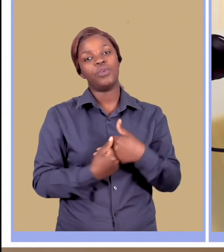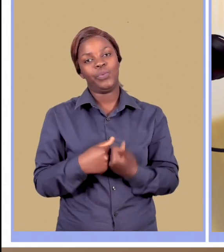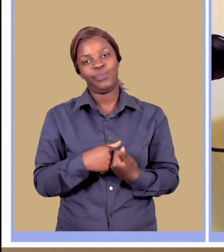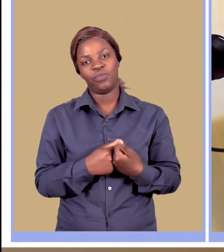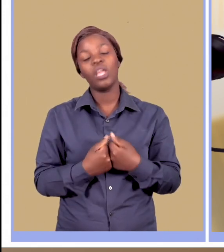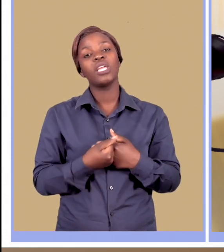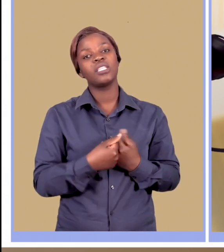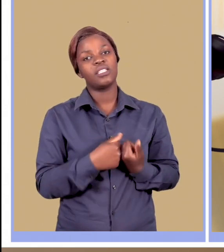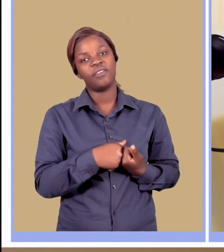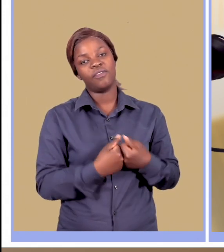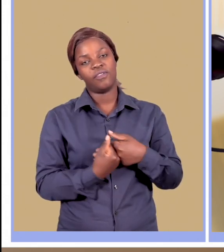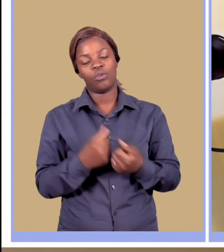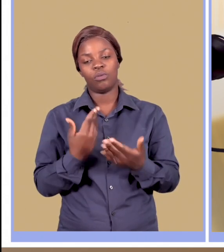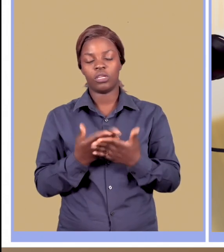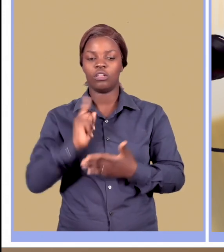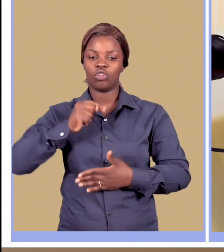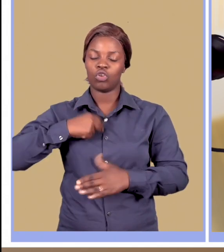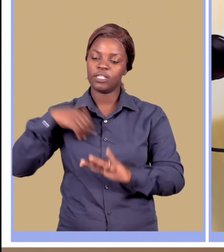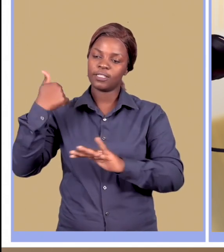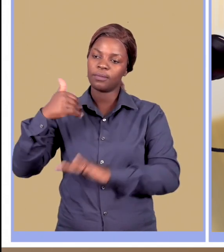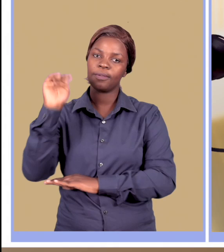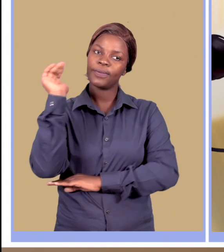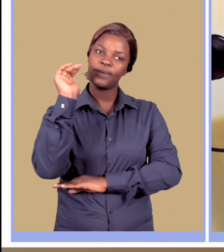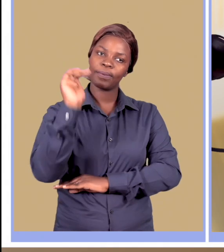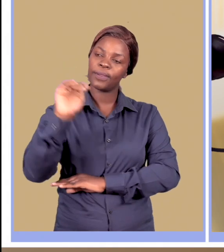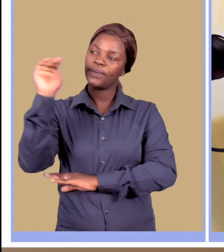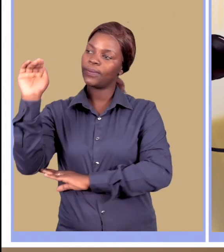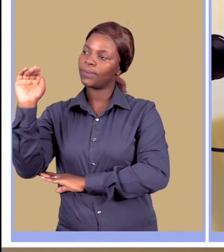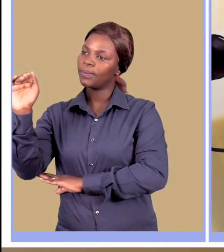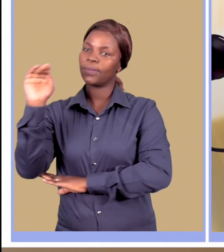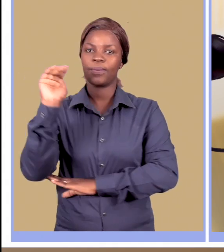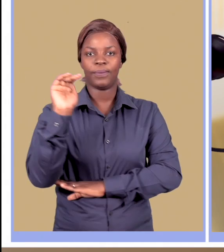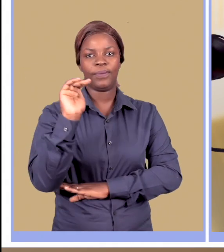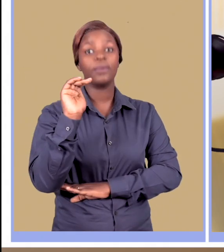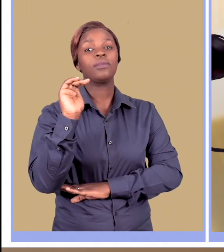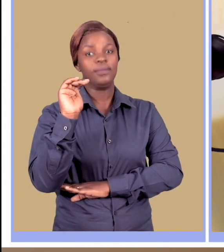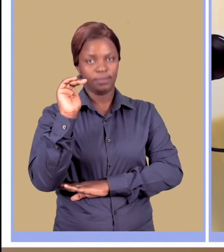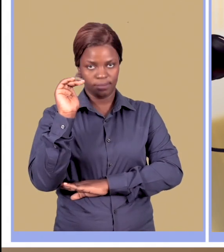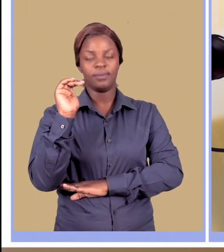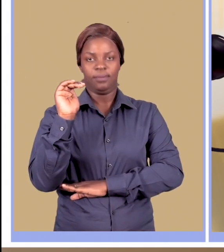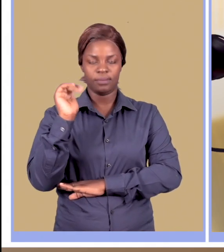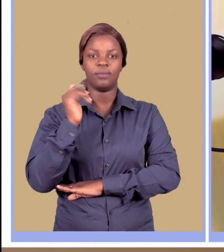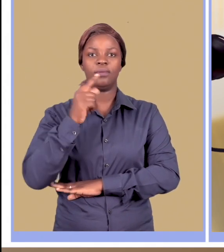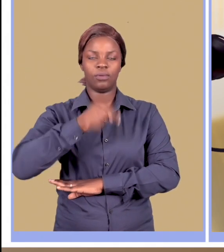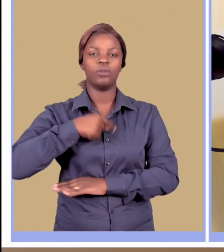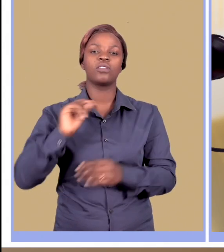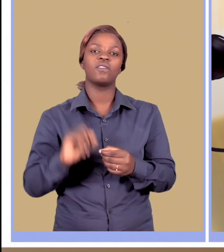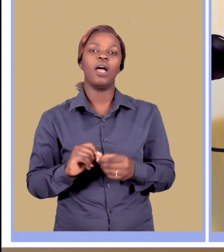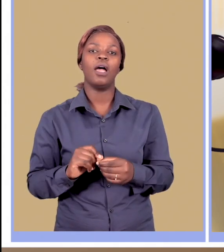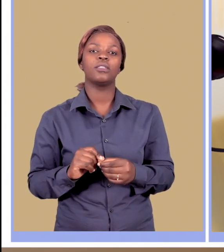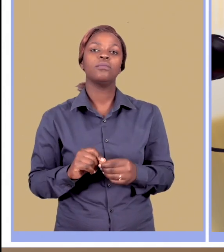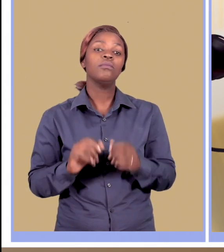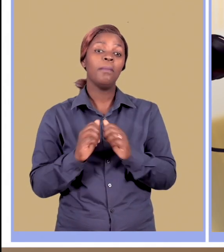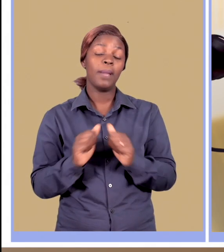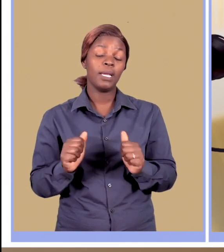a consciencialização, nós fazemos sensibilização. Sensibilização passa obrigatoriamente por uma